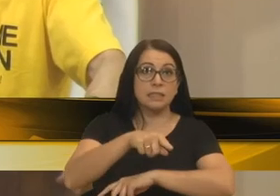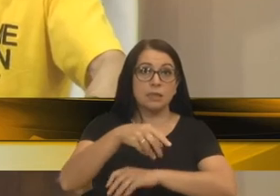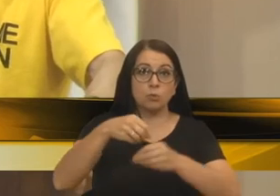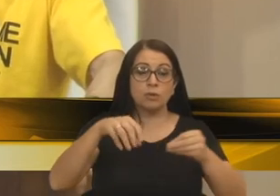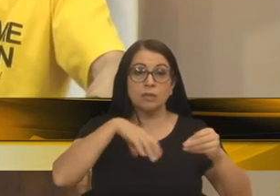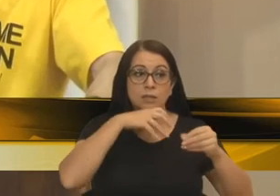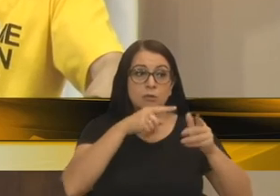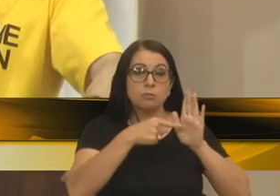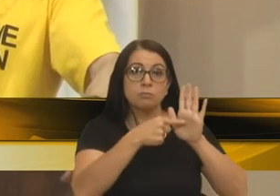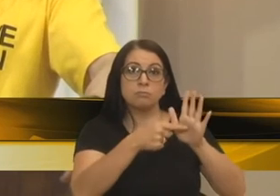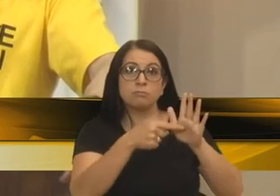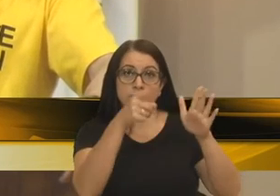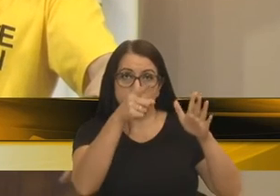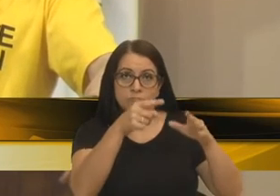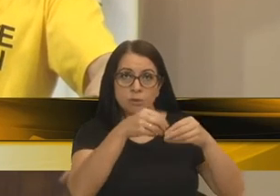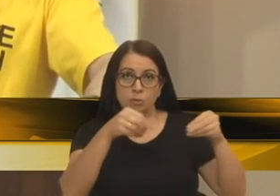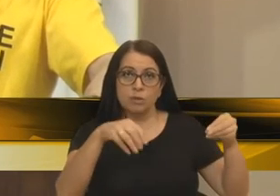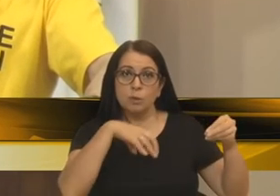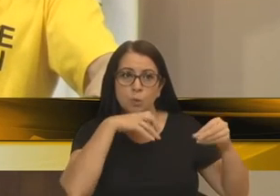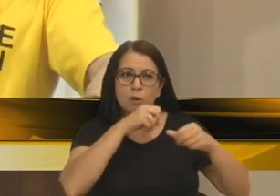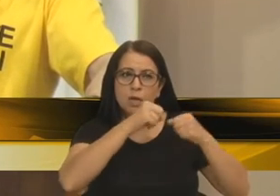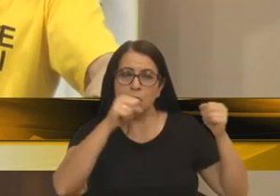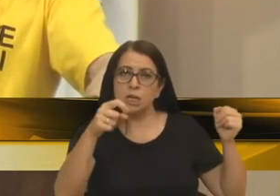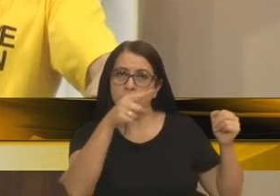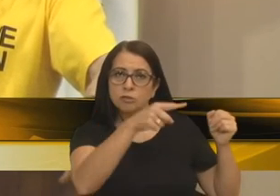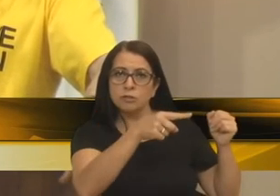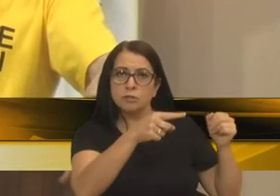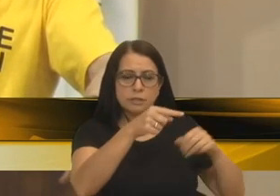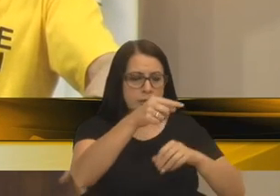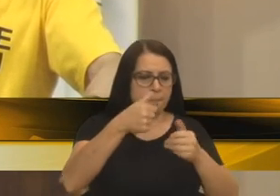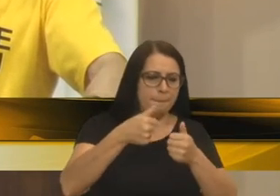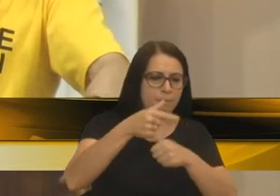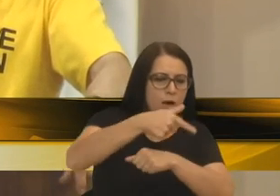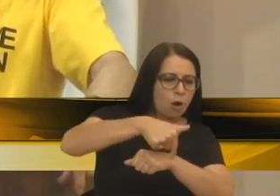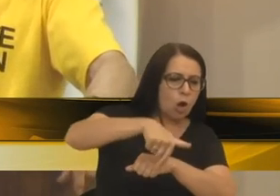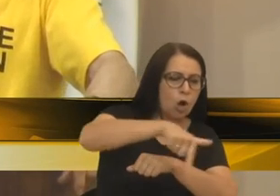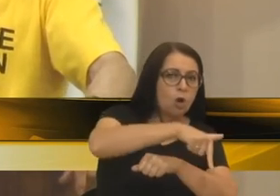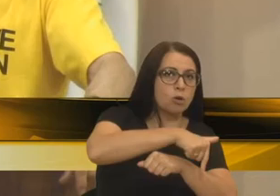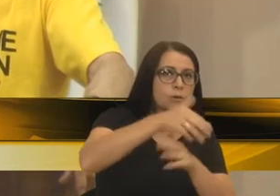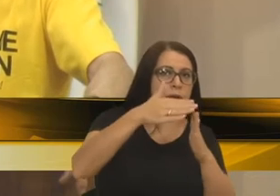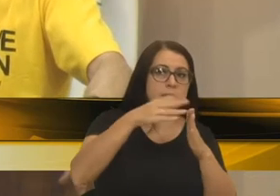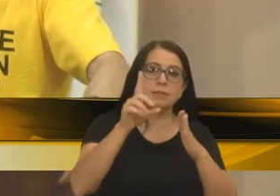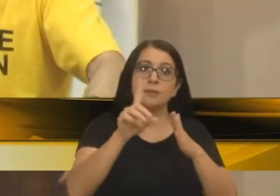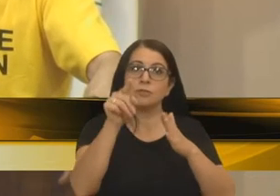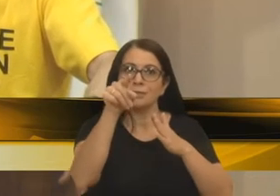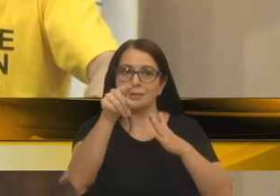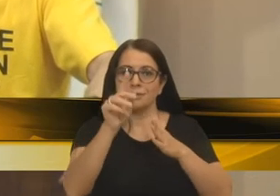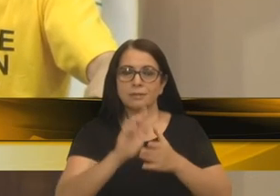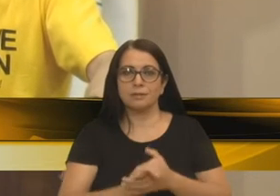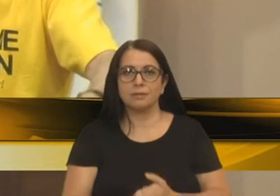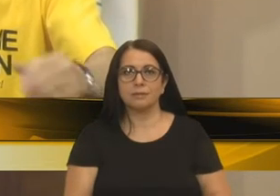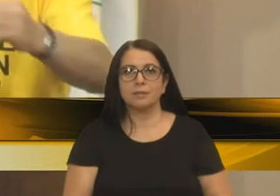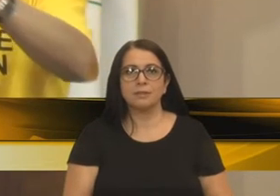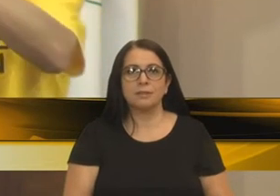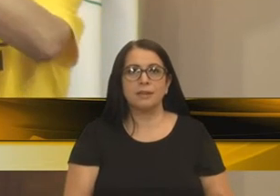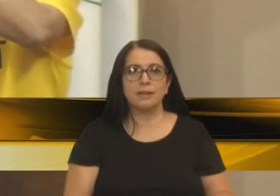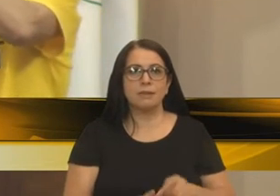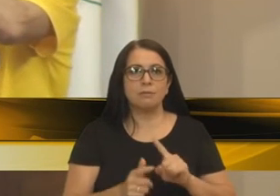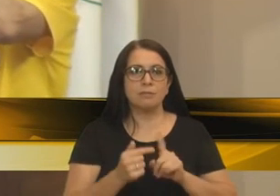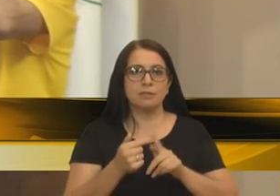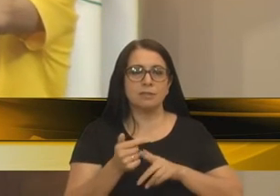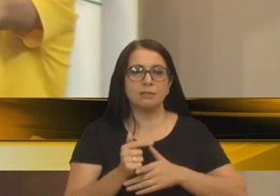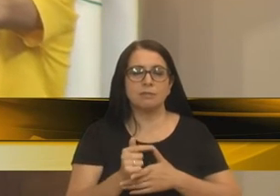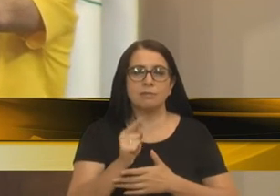está ali mostrando, tem uma pequena rótula ali, mas é aquela casa da direita. Poderia, quem sabe,